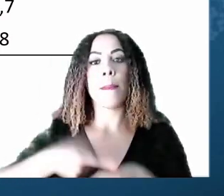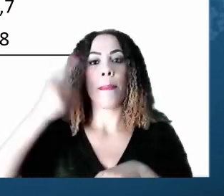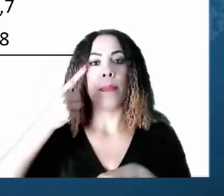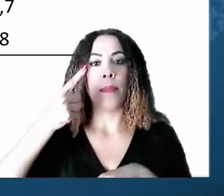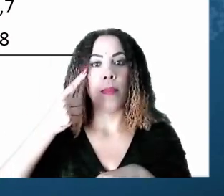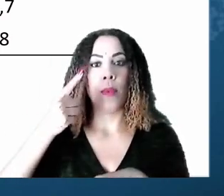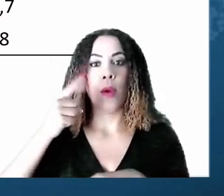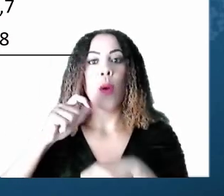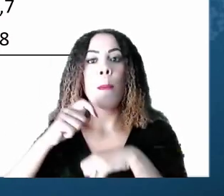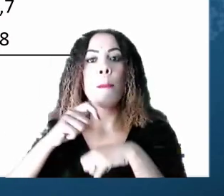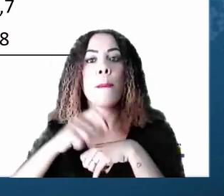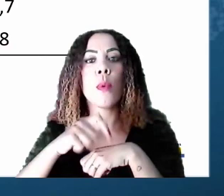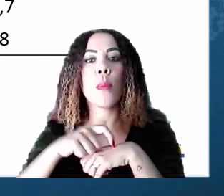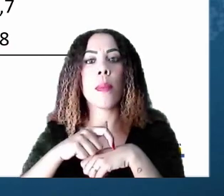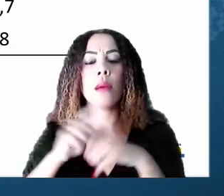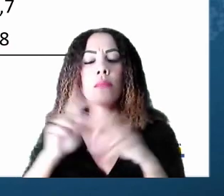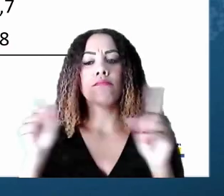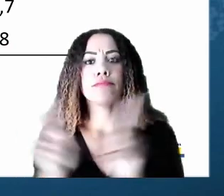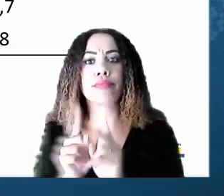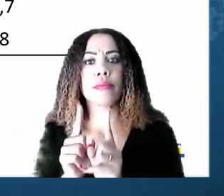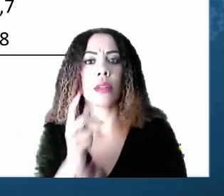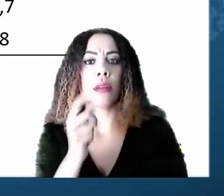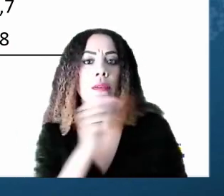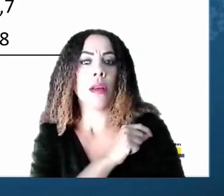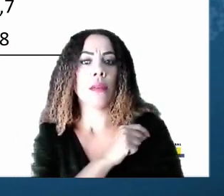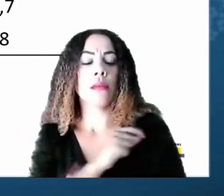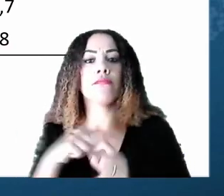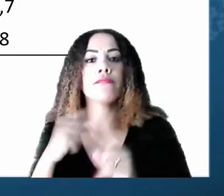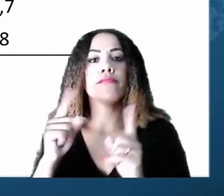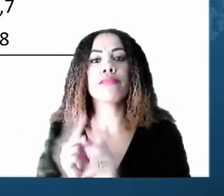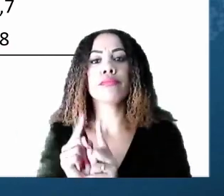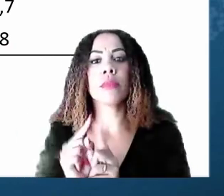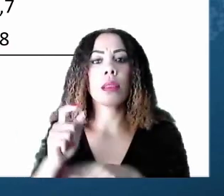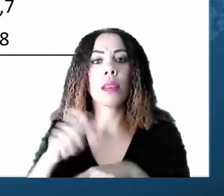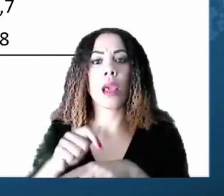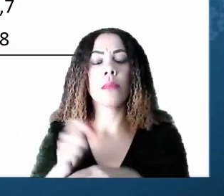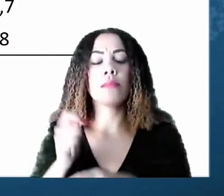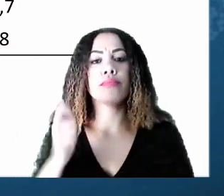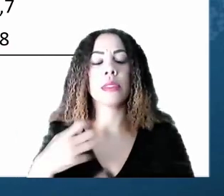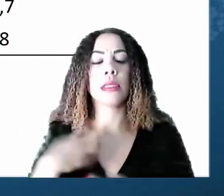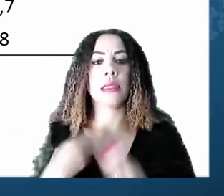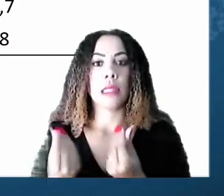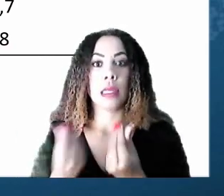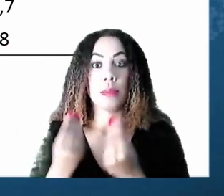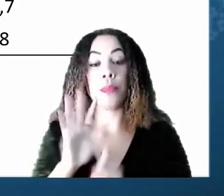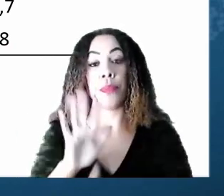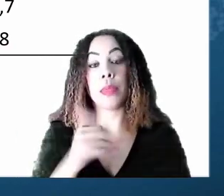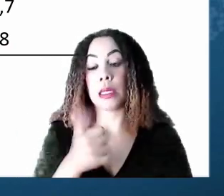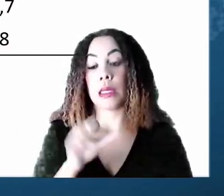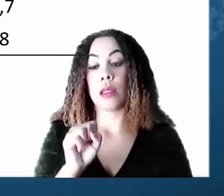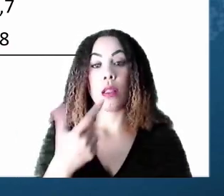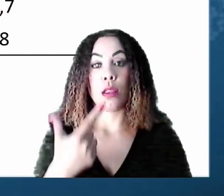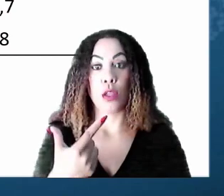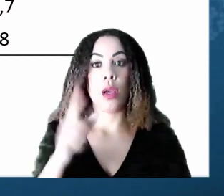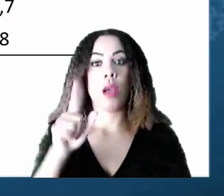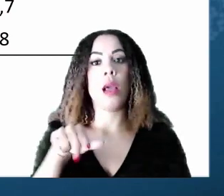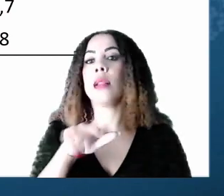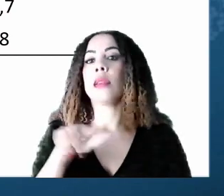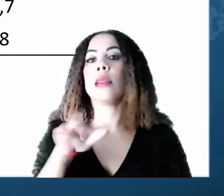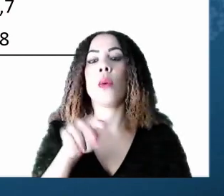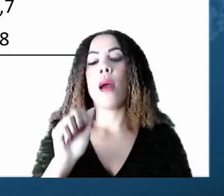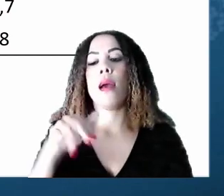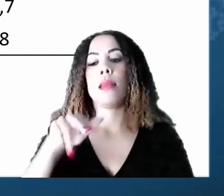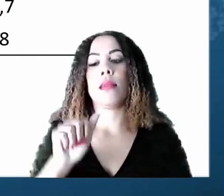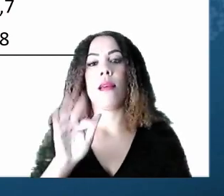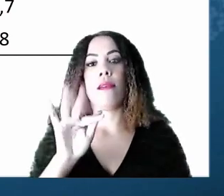acontecem num curto intervalo de tempo após a exposição à vacina. Sendo que 182 foi classificado como não anafilaxia, ou seja,